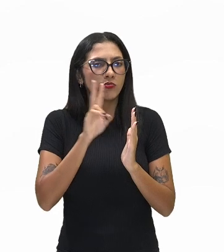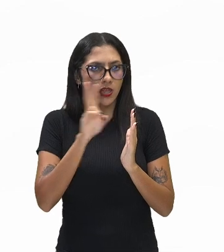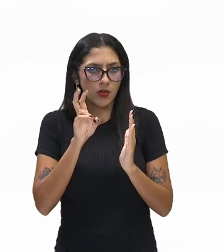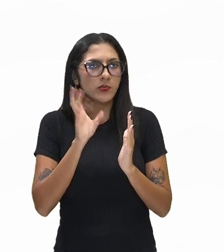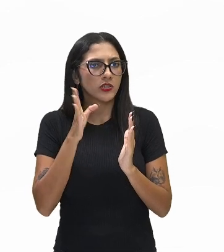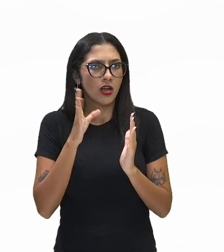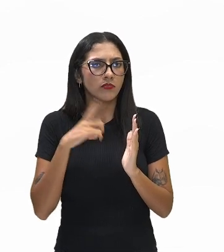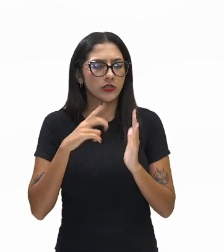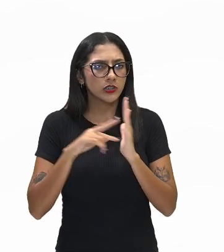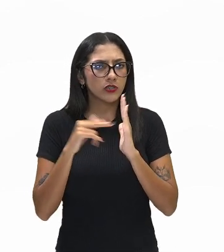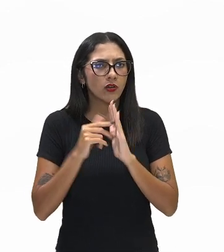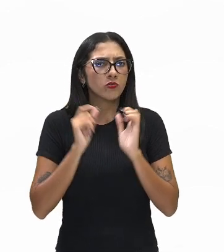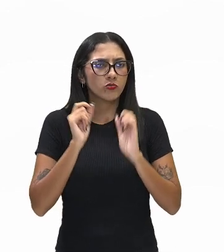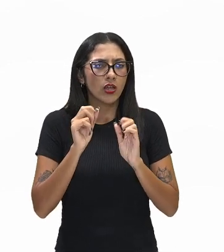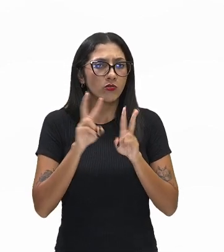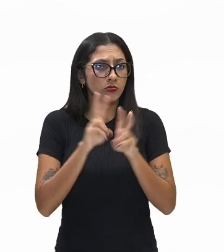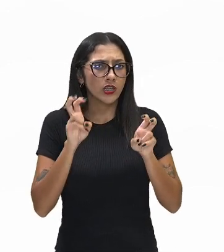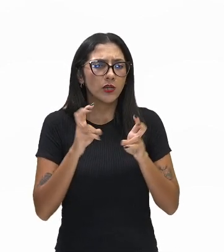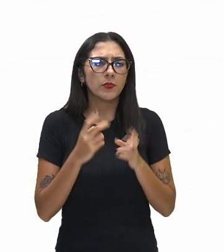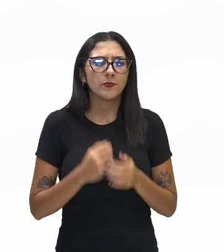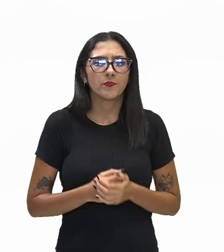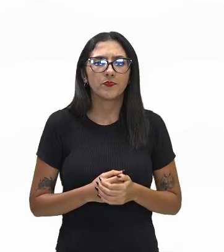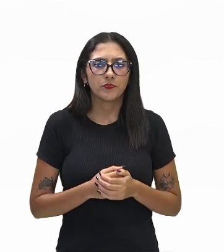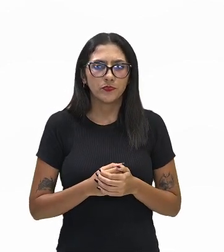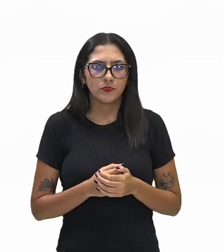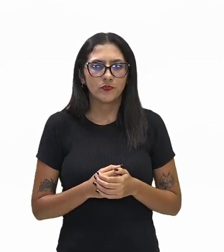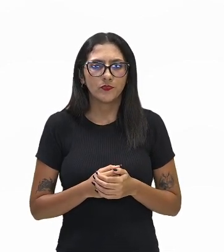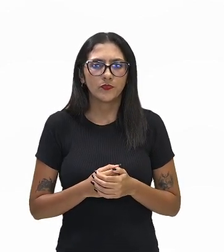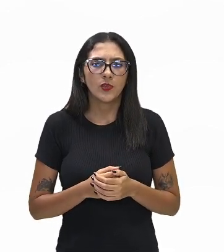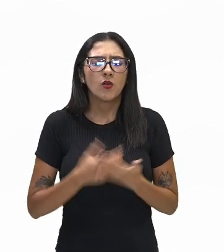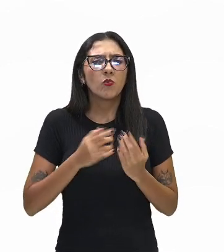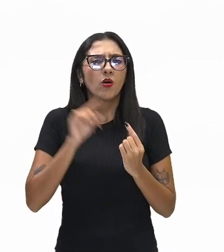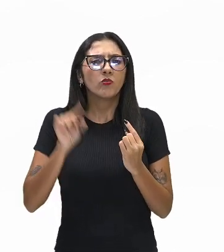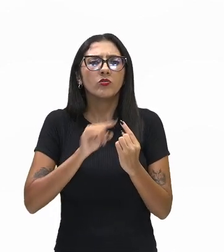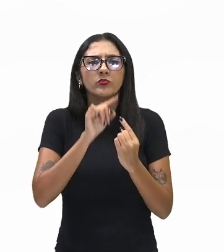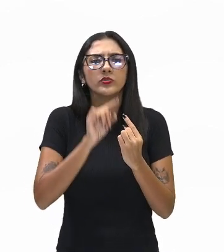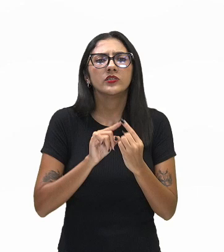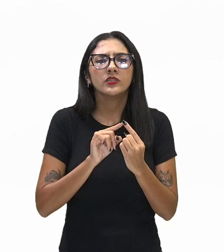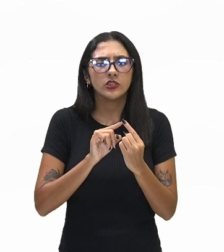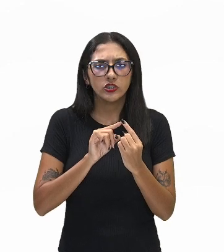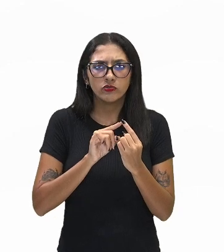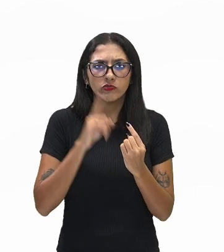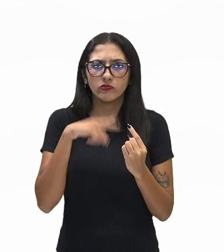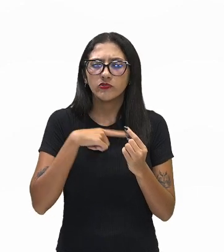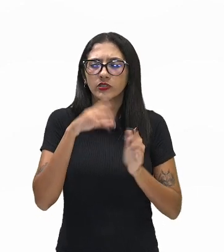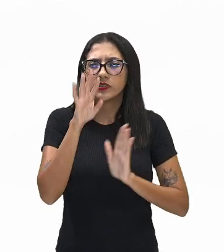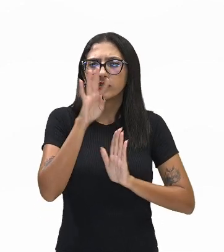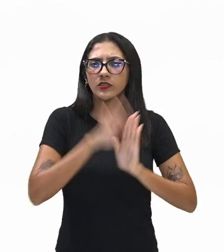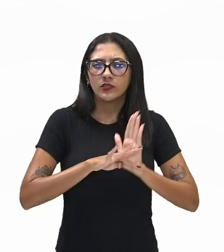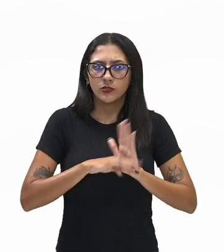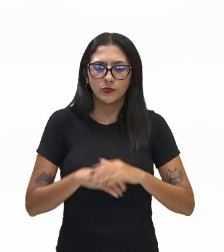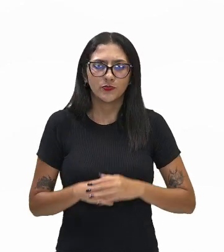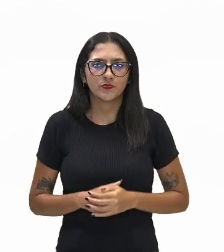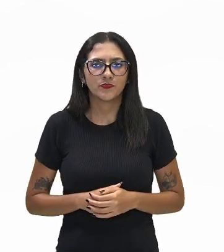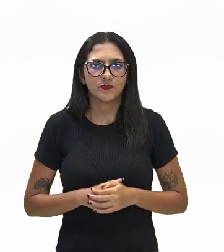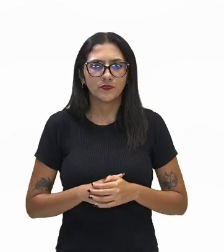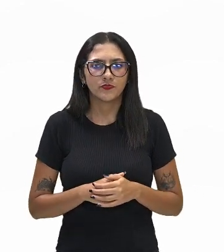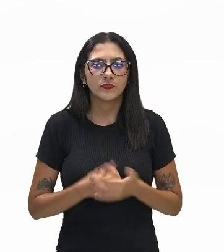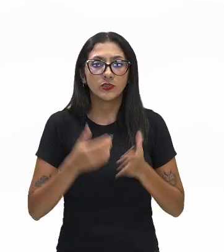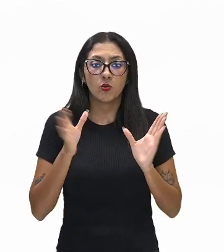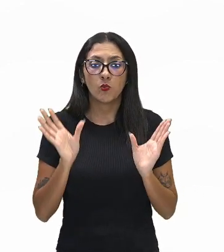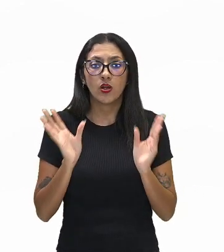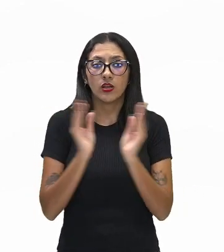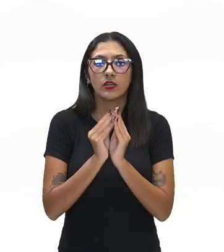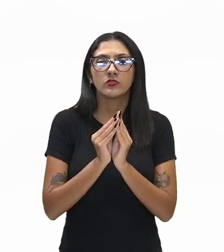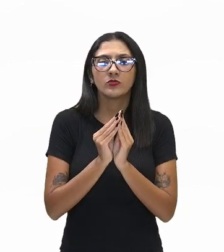o resumo ele vai começar e qual foi o objetivo desse texto. Então, no resumo, ele já